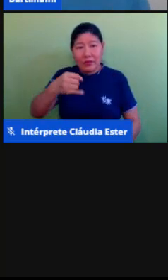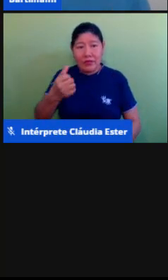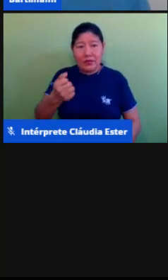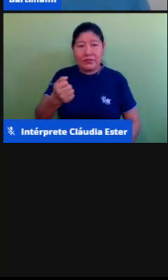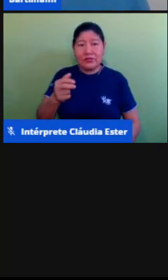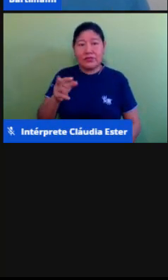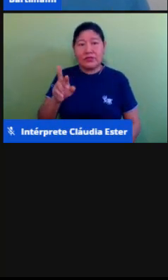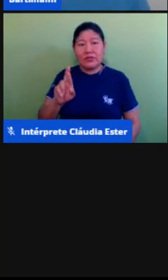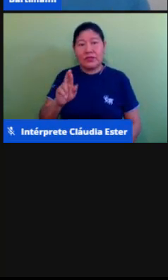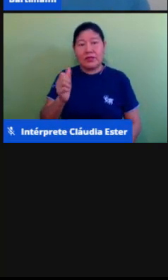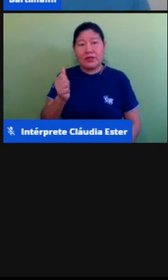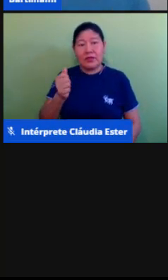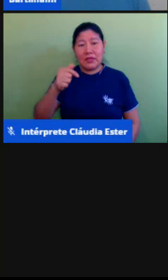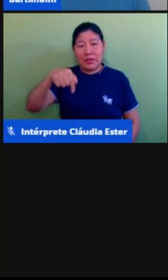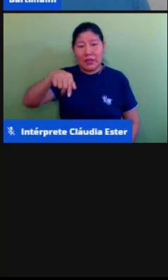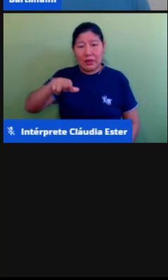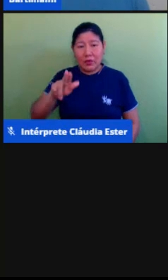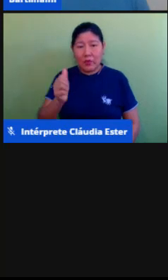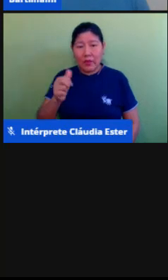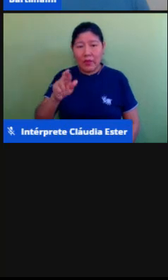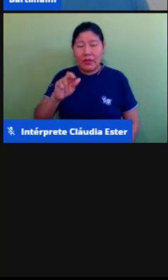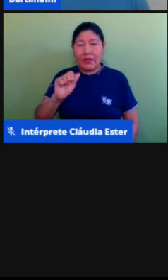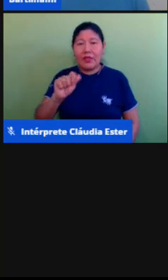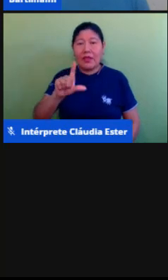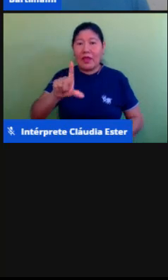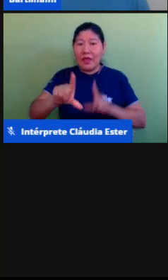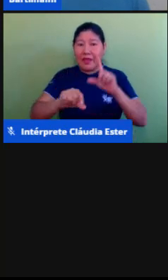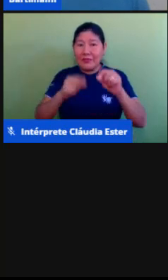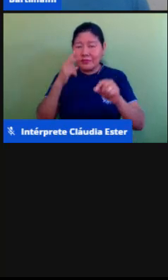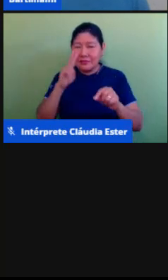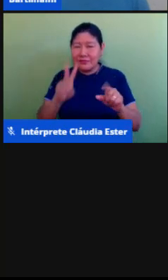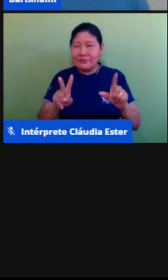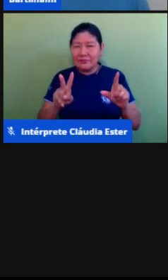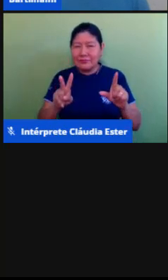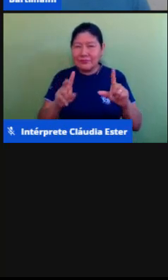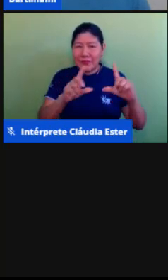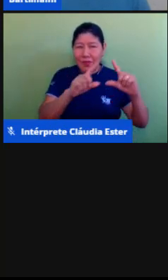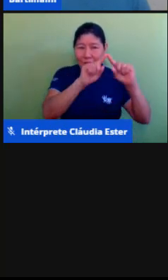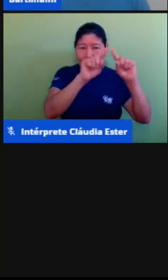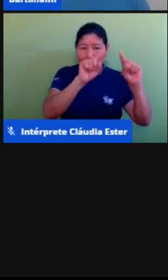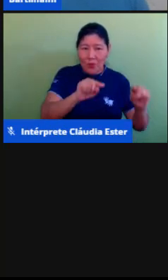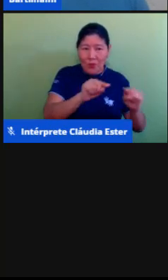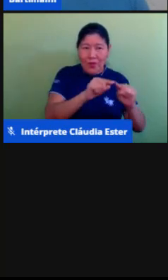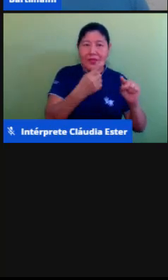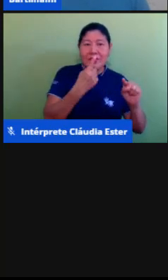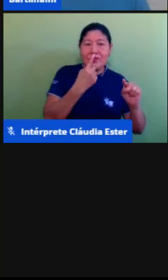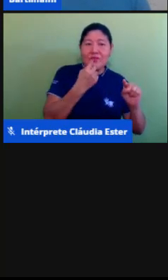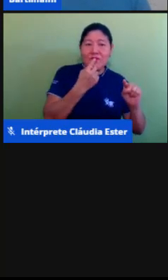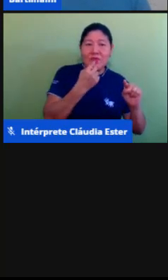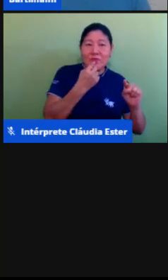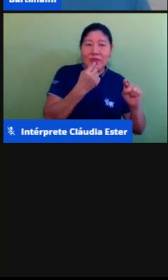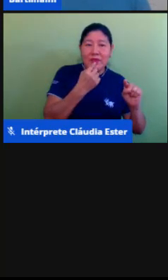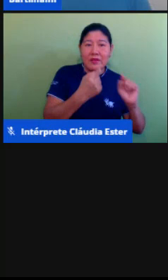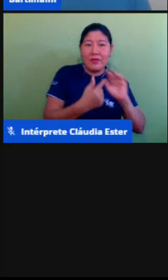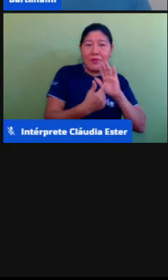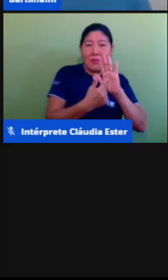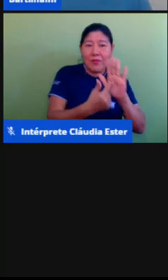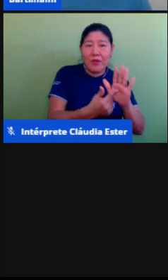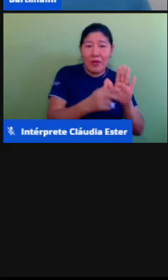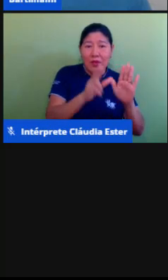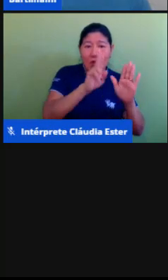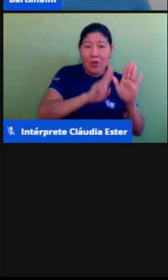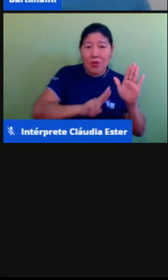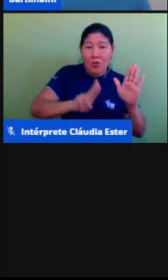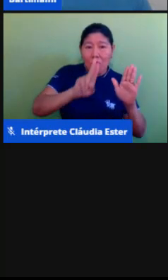nova possibilidade de abordagem da plataforma. Note que o quadrado vermelho aparece em uso natural e antrópico. Ou seja, eu